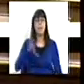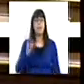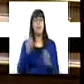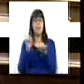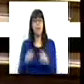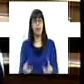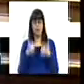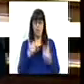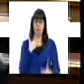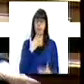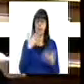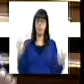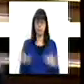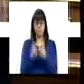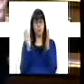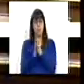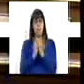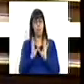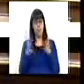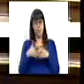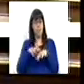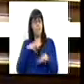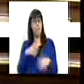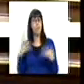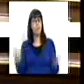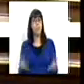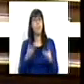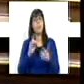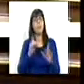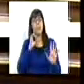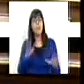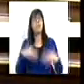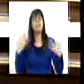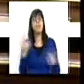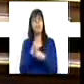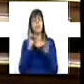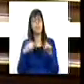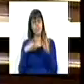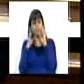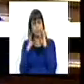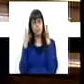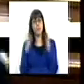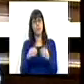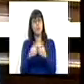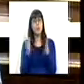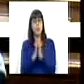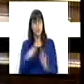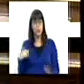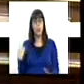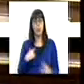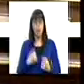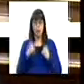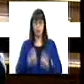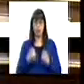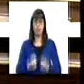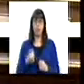CDS e, em bom rigor, a todos os grupos parlamentares. E que tal se nos concentrássemos todos a bater